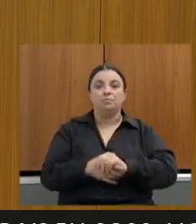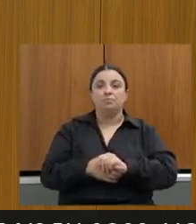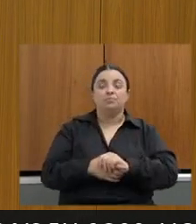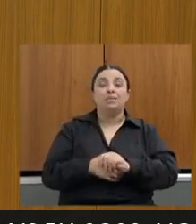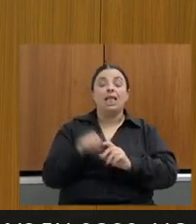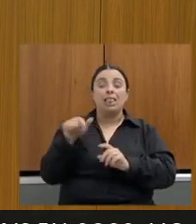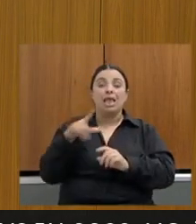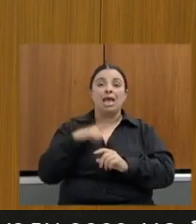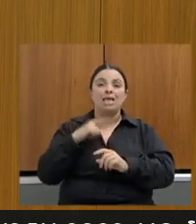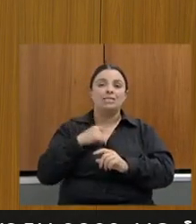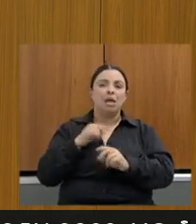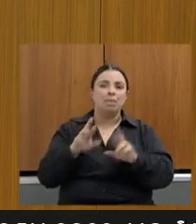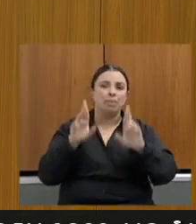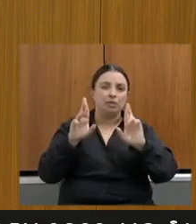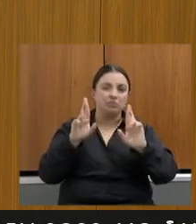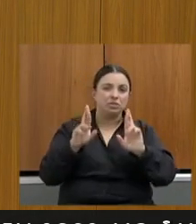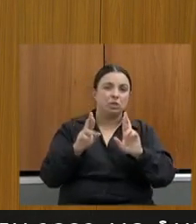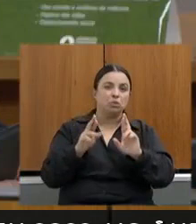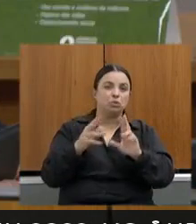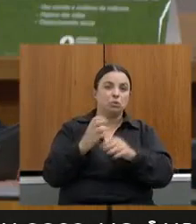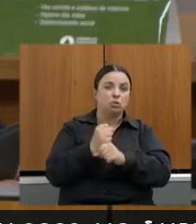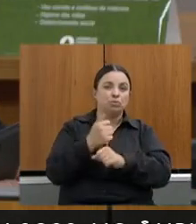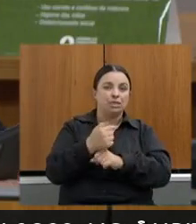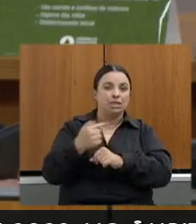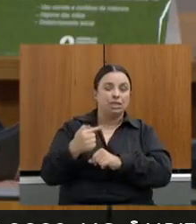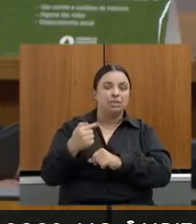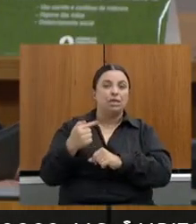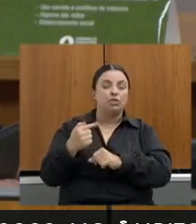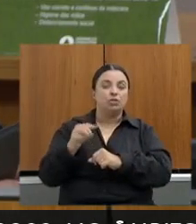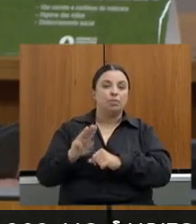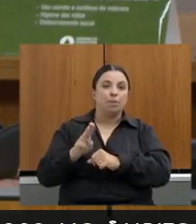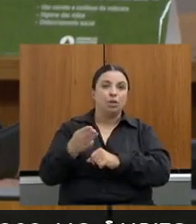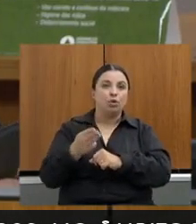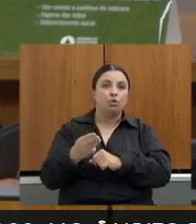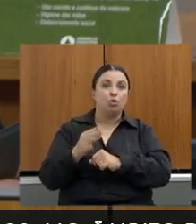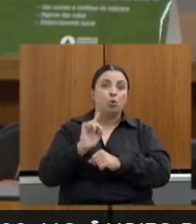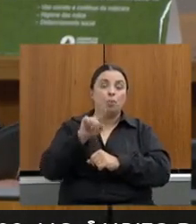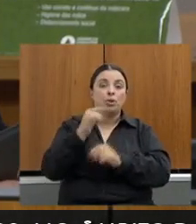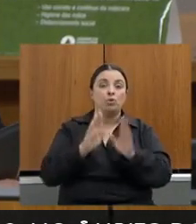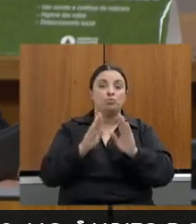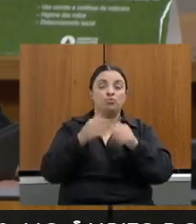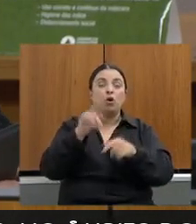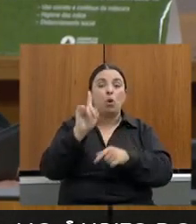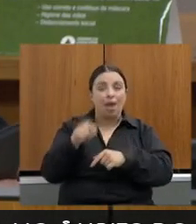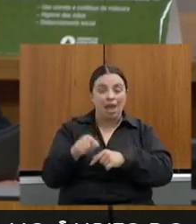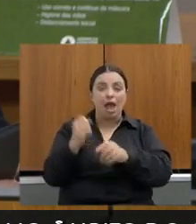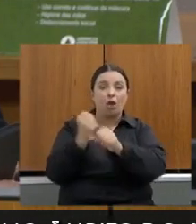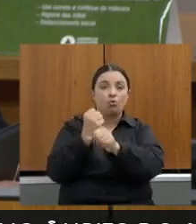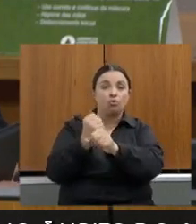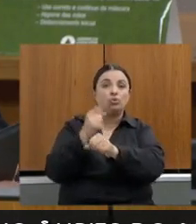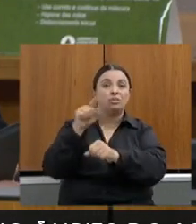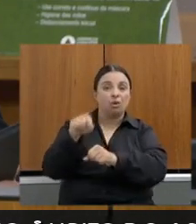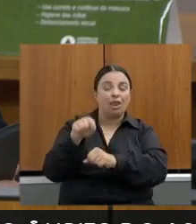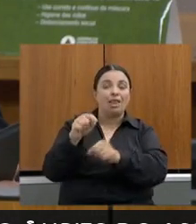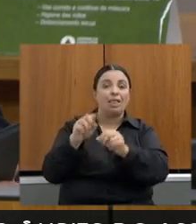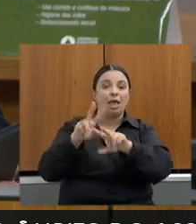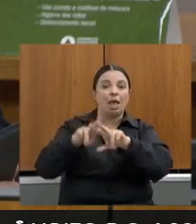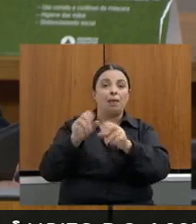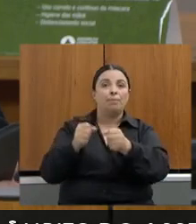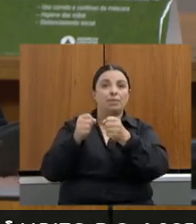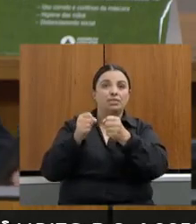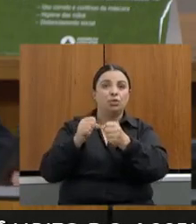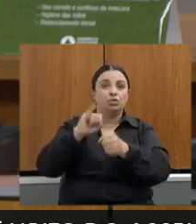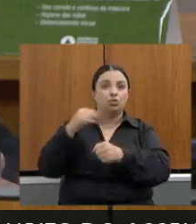dentro dessa previsão de 77 milhões é o nosso próximo foco vai ser justamente as unidades Juiz de Fora e já começa no final do mês